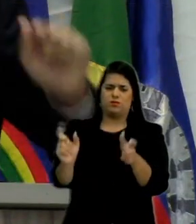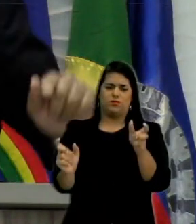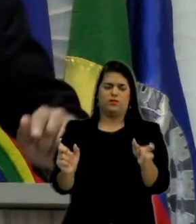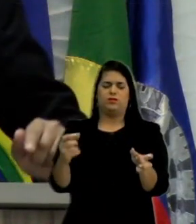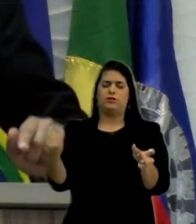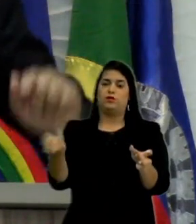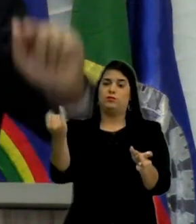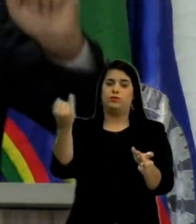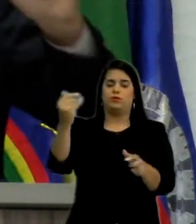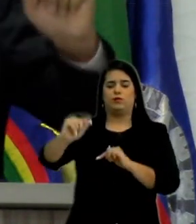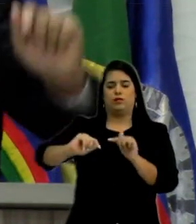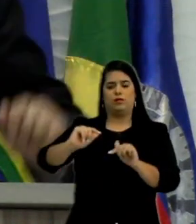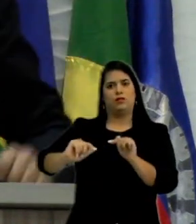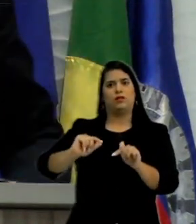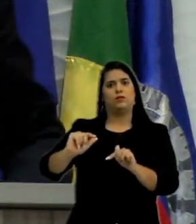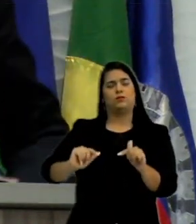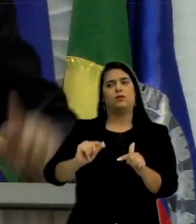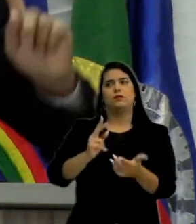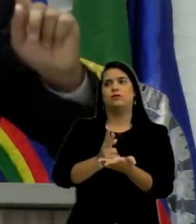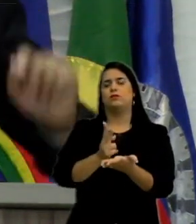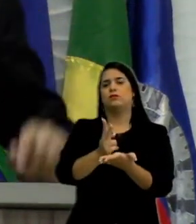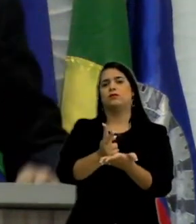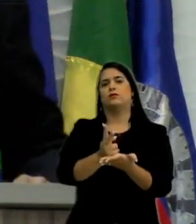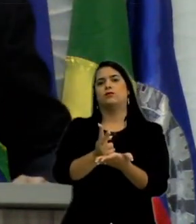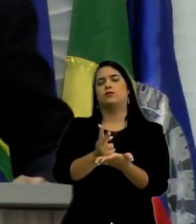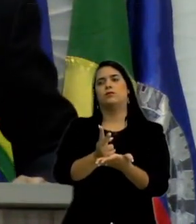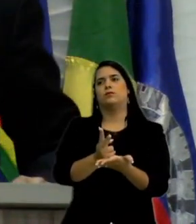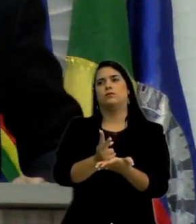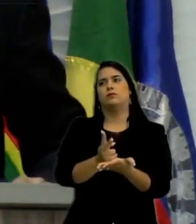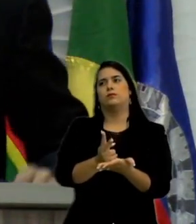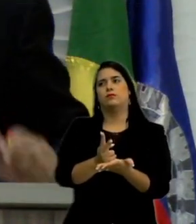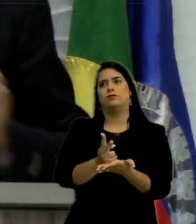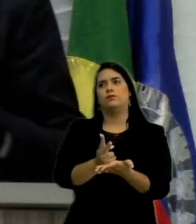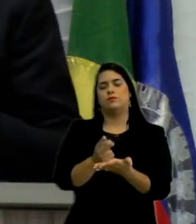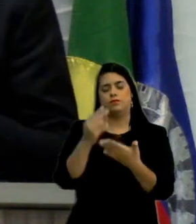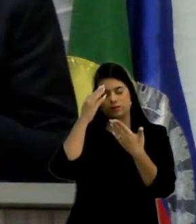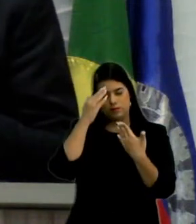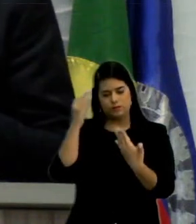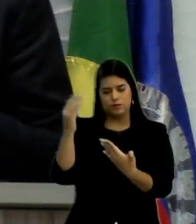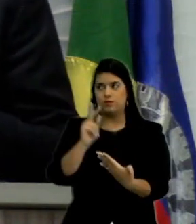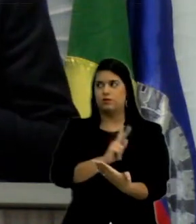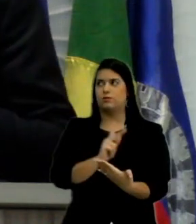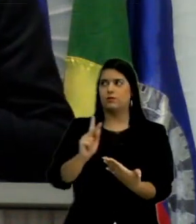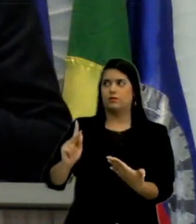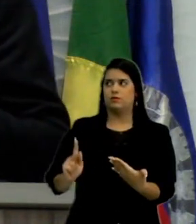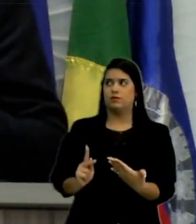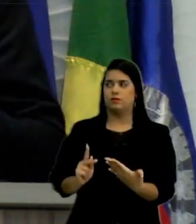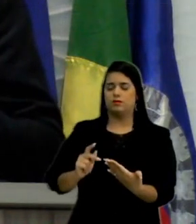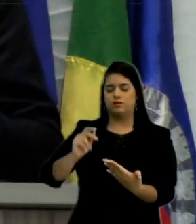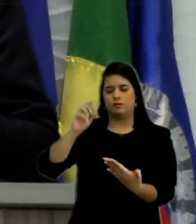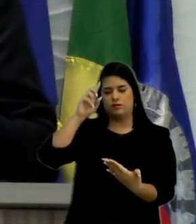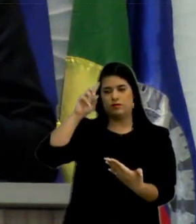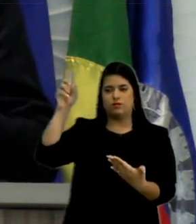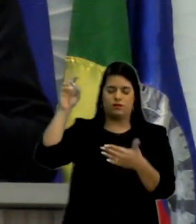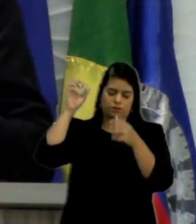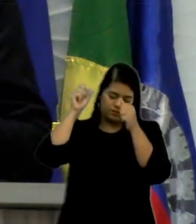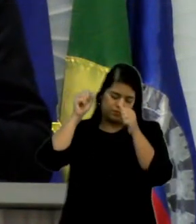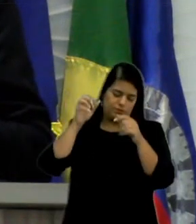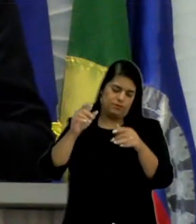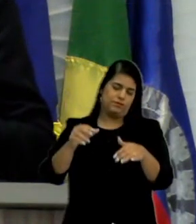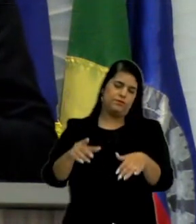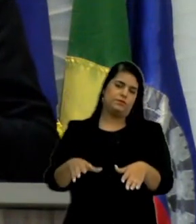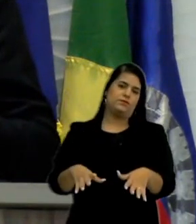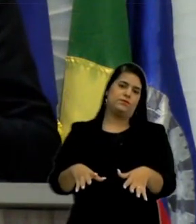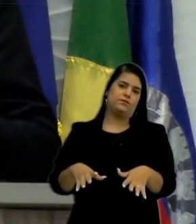que trabalham e sempre trabalharam por São Bento do Una. Muito obrigado, caro presidente, e que Deus nos abençoe